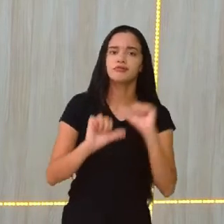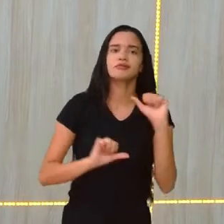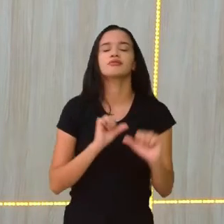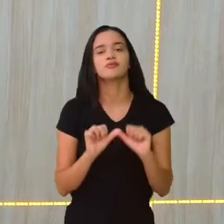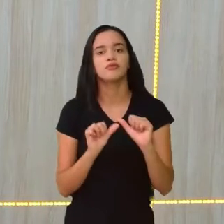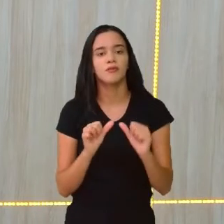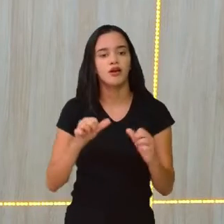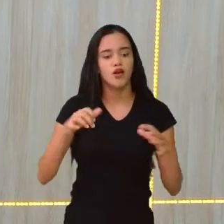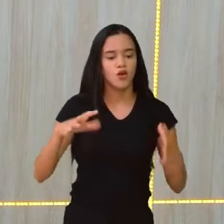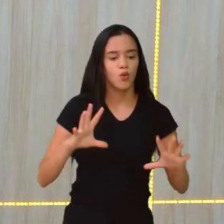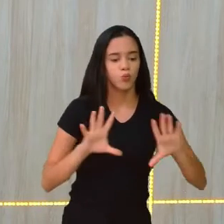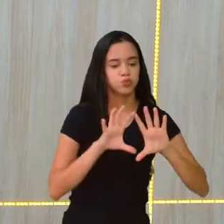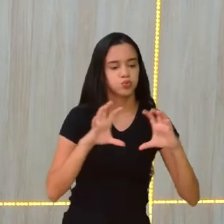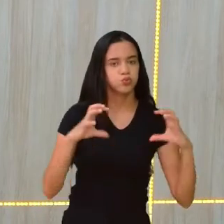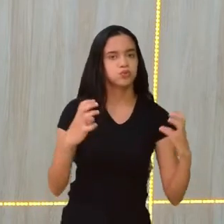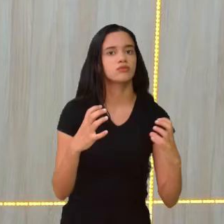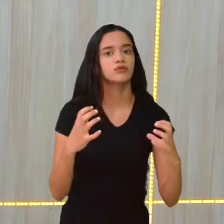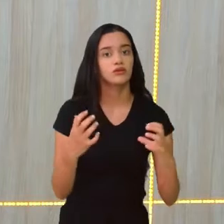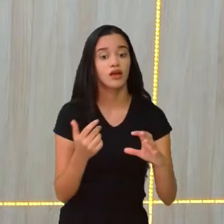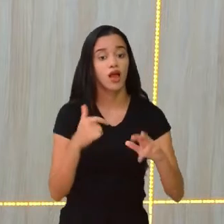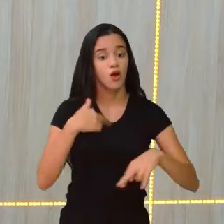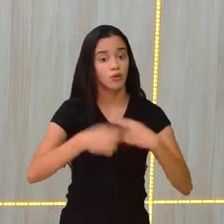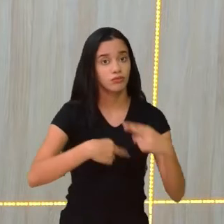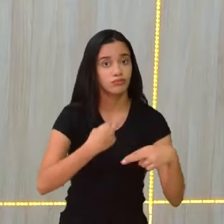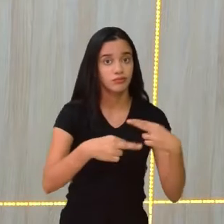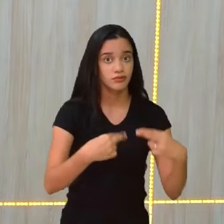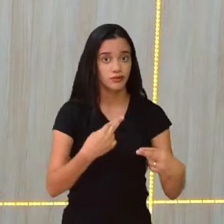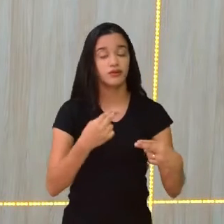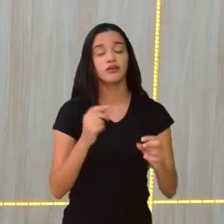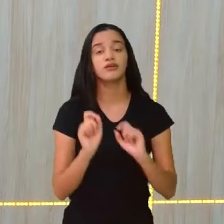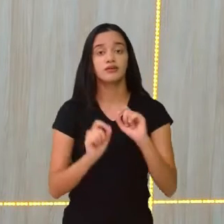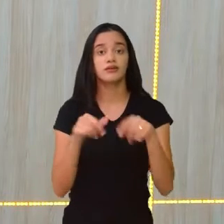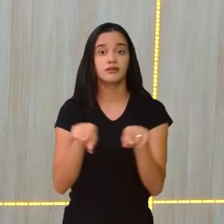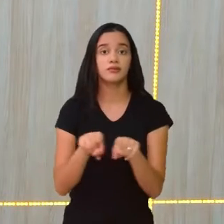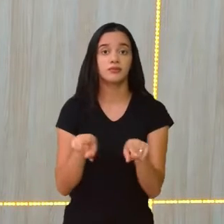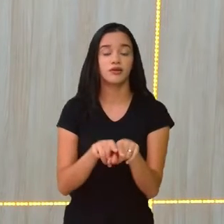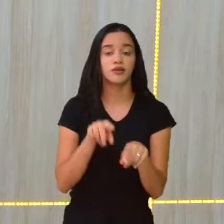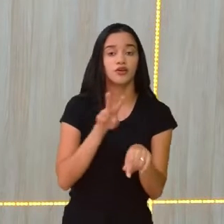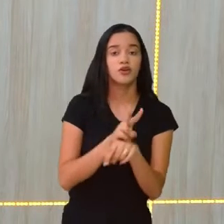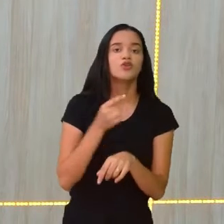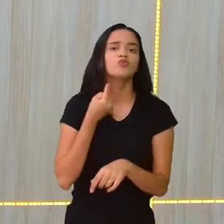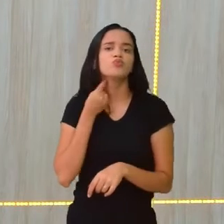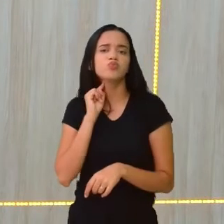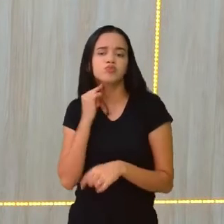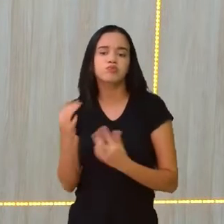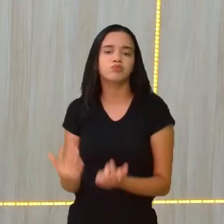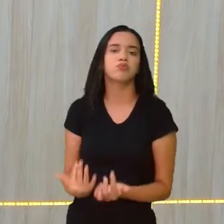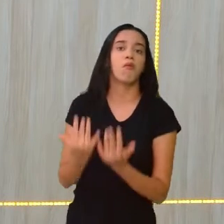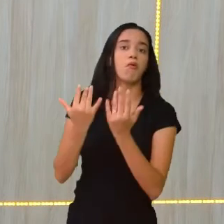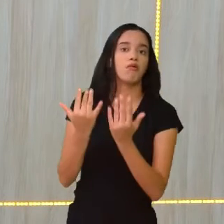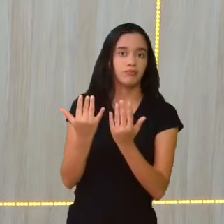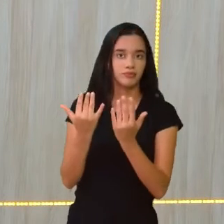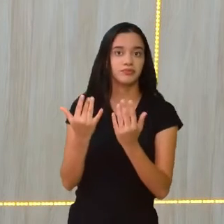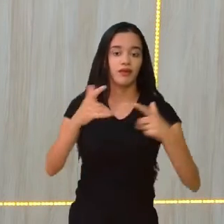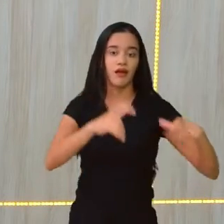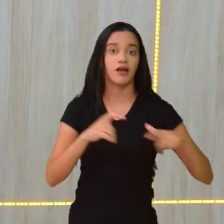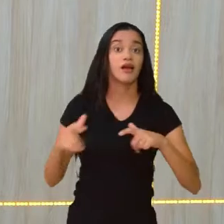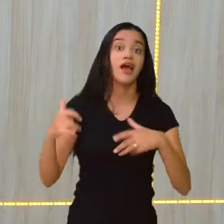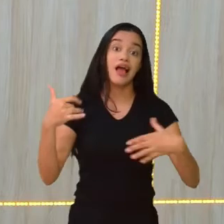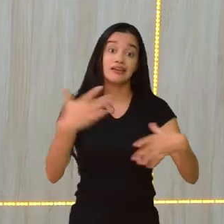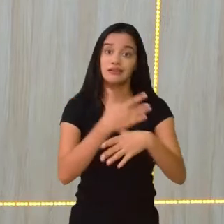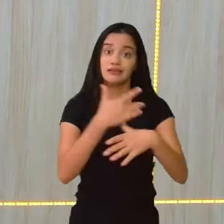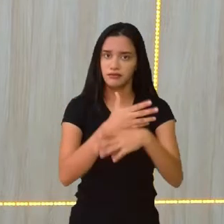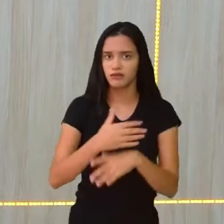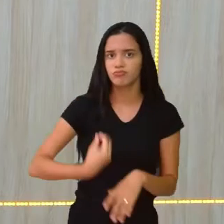almofadas e outras coisas para que eles também não estejam poluindo tanto o meio ambiente. Então, são cidades que